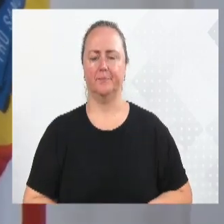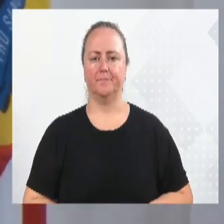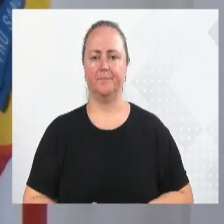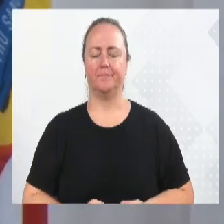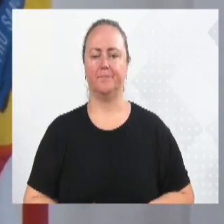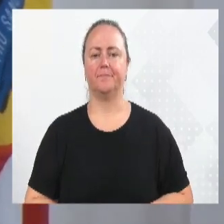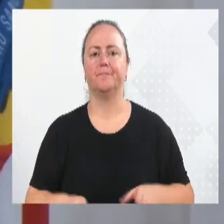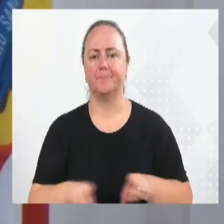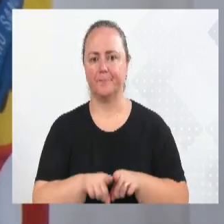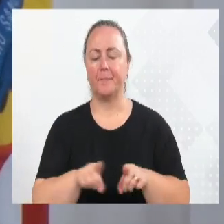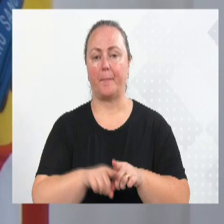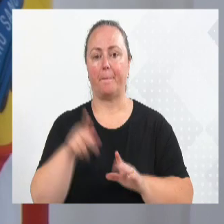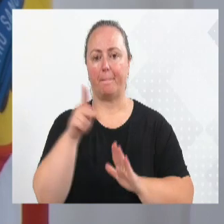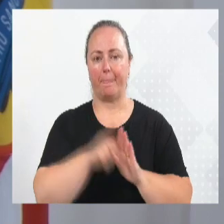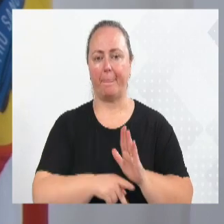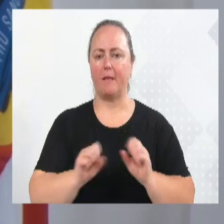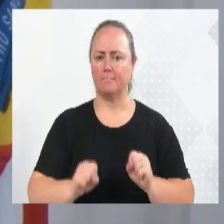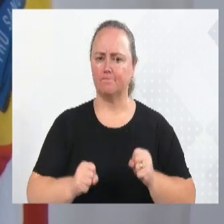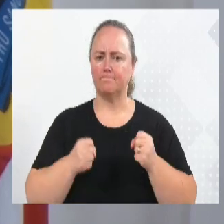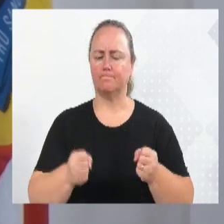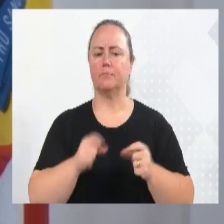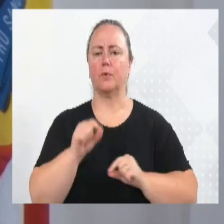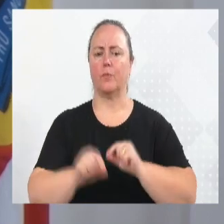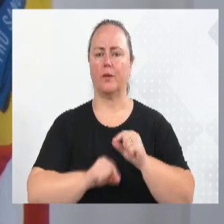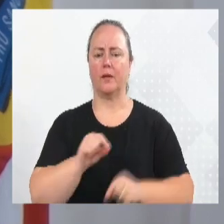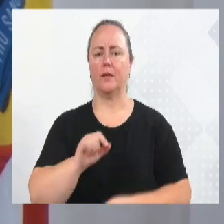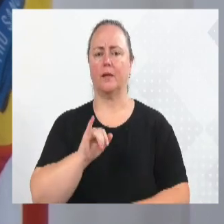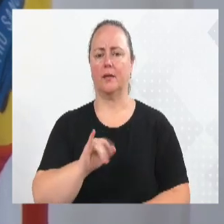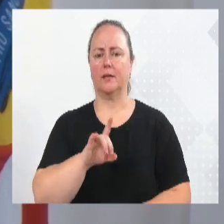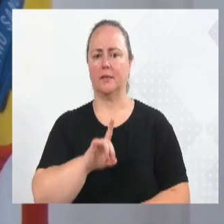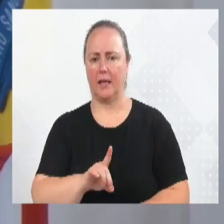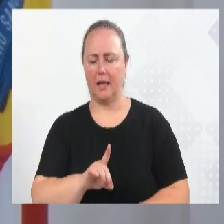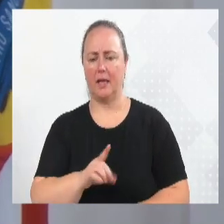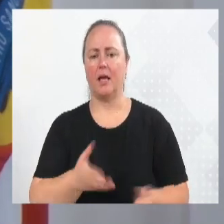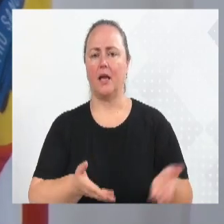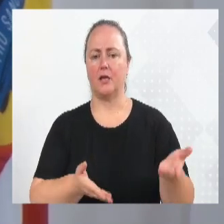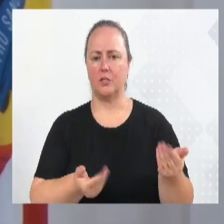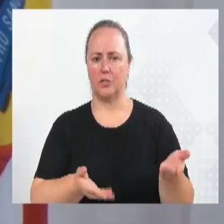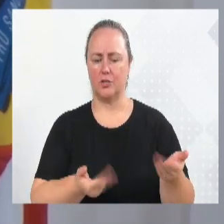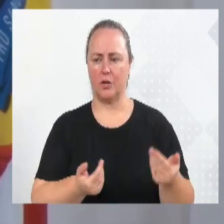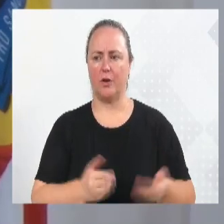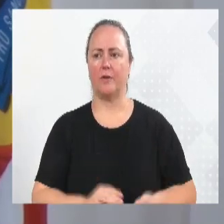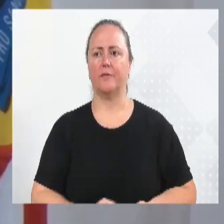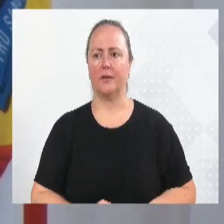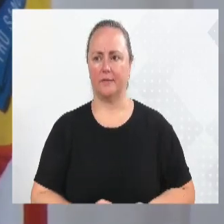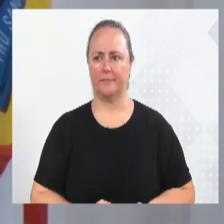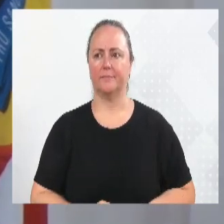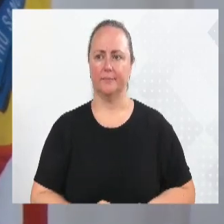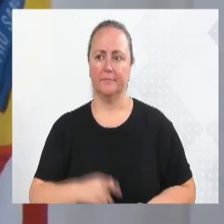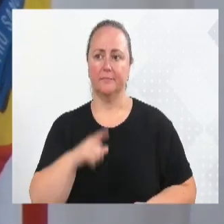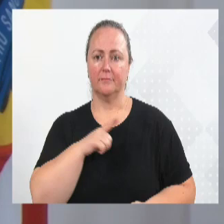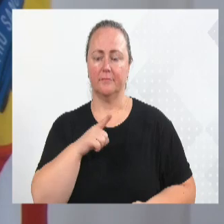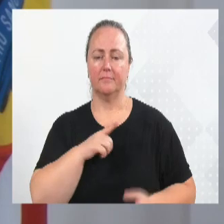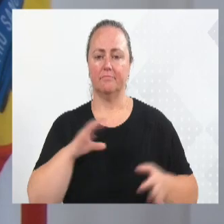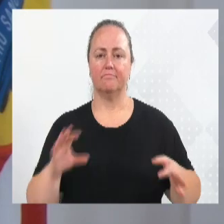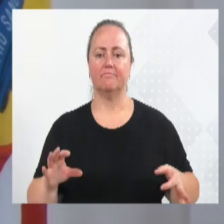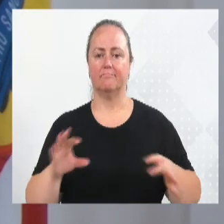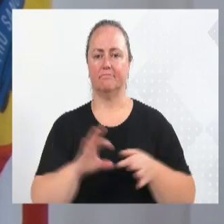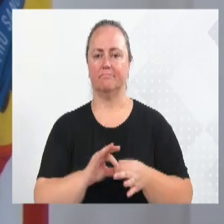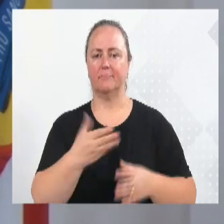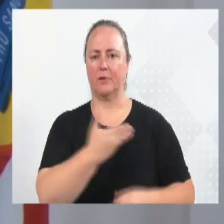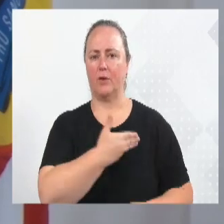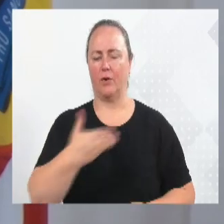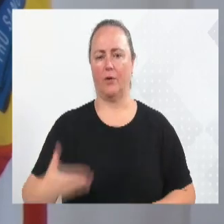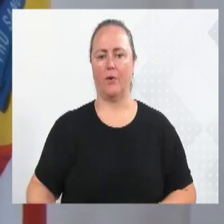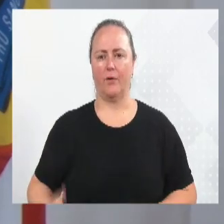que é algo do qual a gente defende há muito tempo que é o ID jovem que lá atrás a gente fez essa conexão que é um programa do governo federal e que não